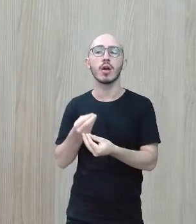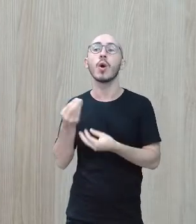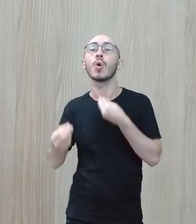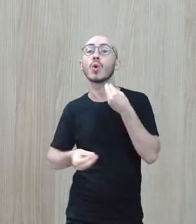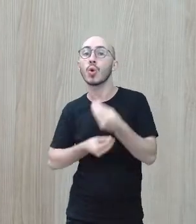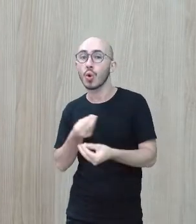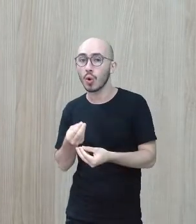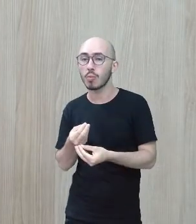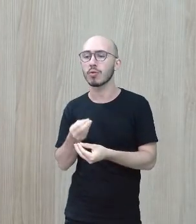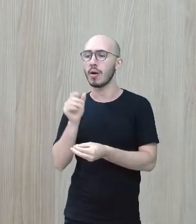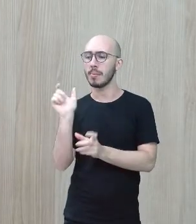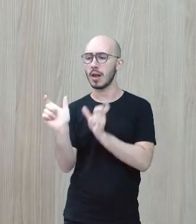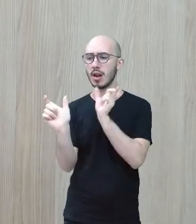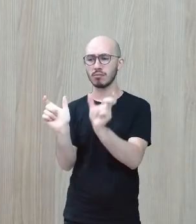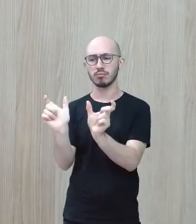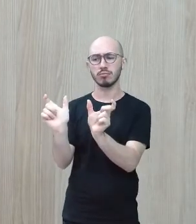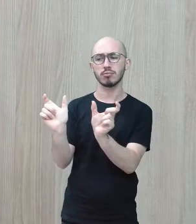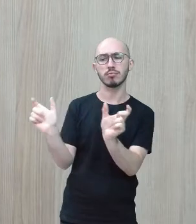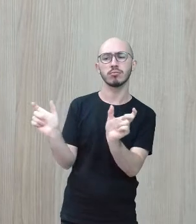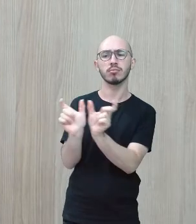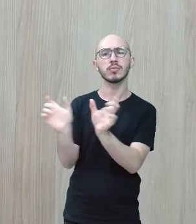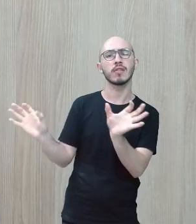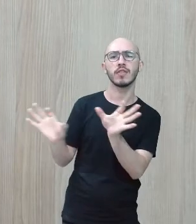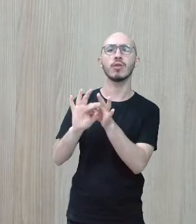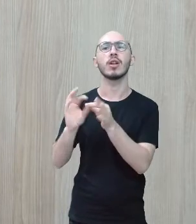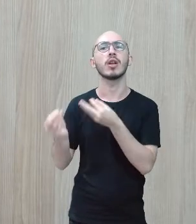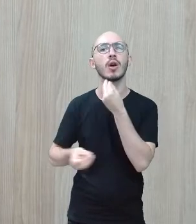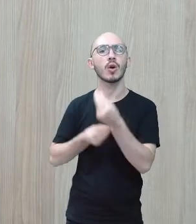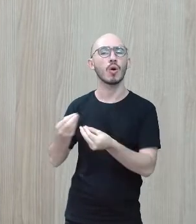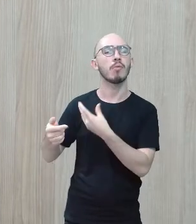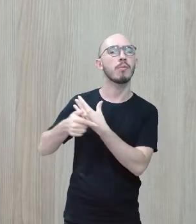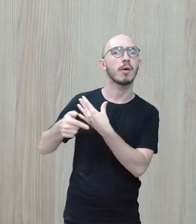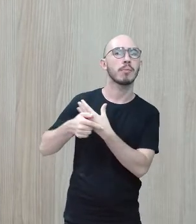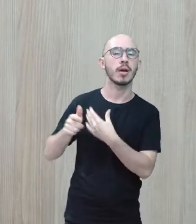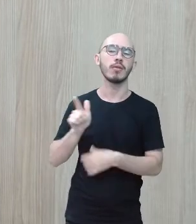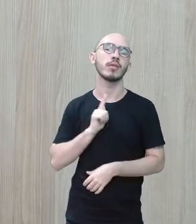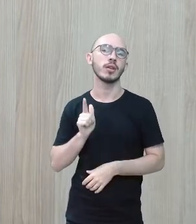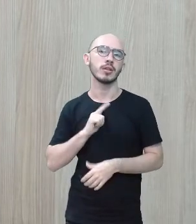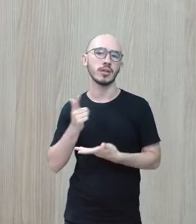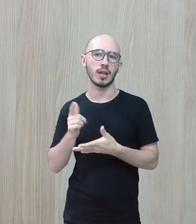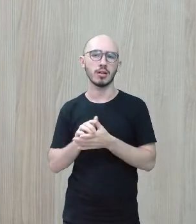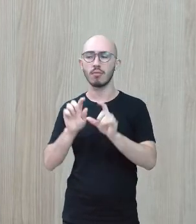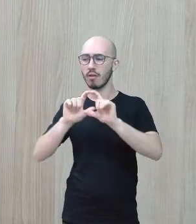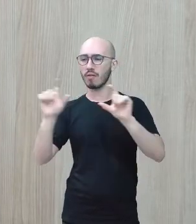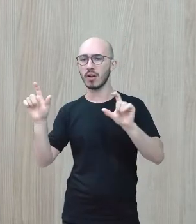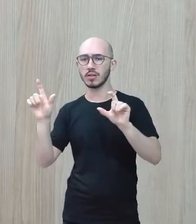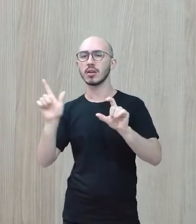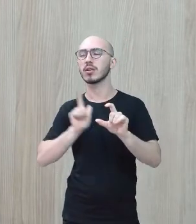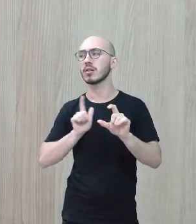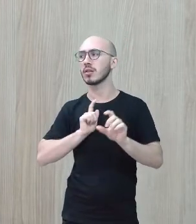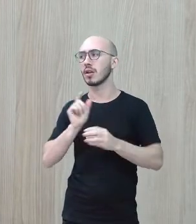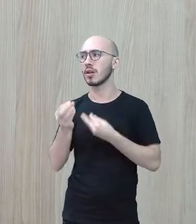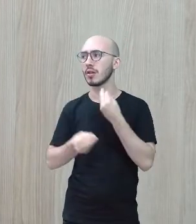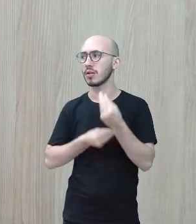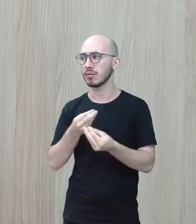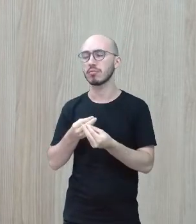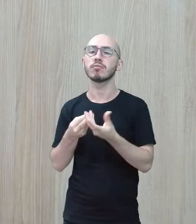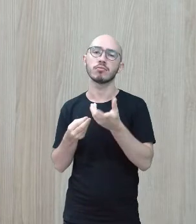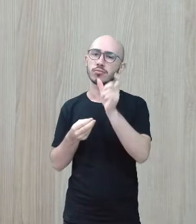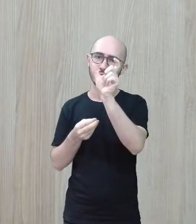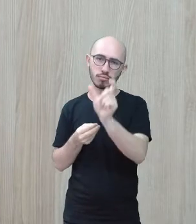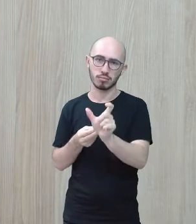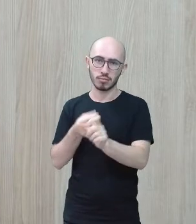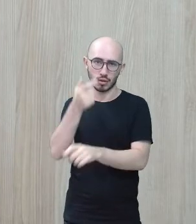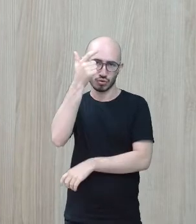ligação que ela se estabelece. Então, qual é a função que o resto da frase tem com relação ao sujeito.